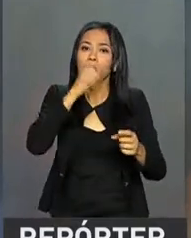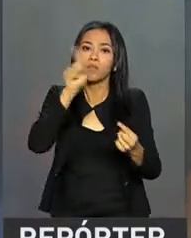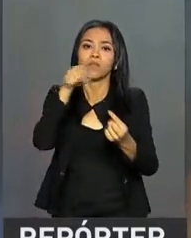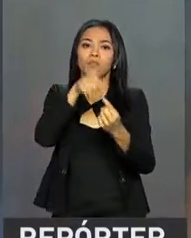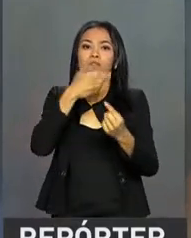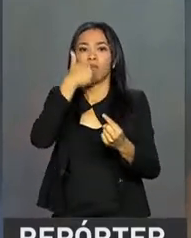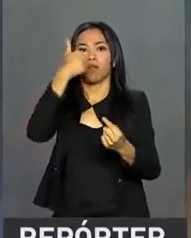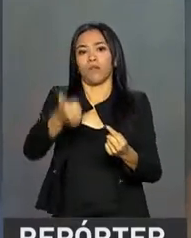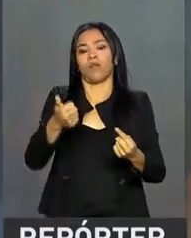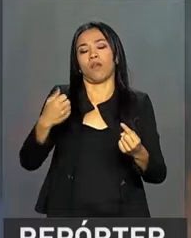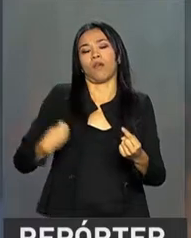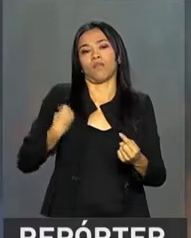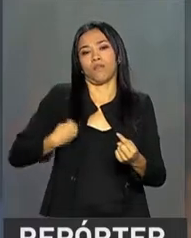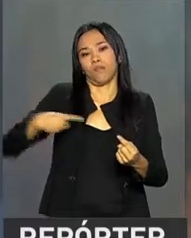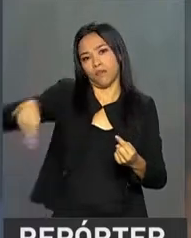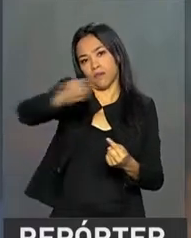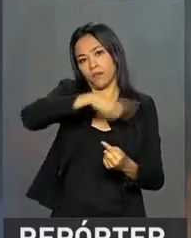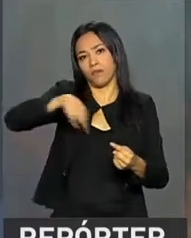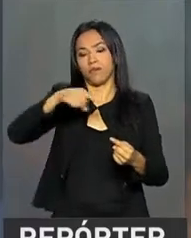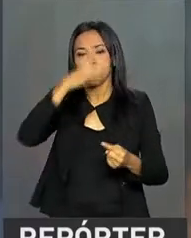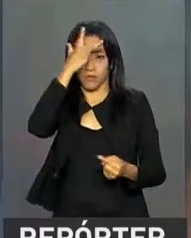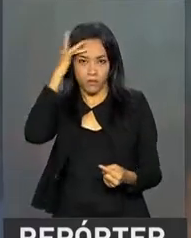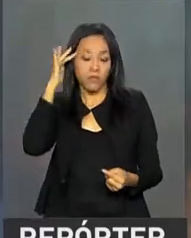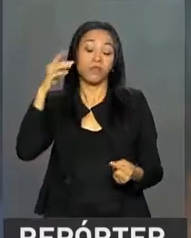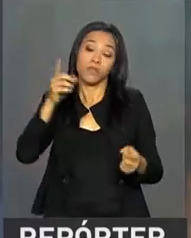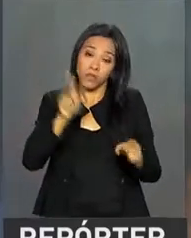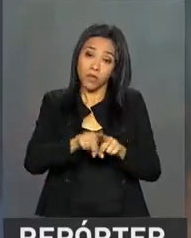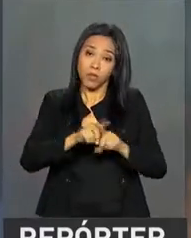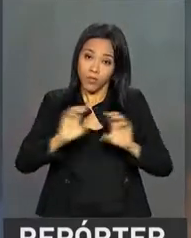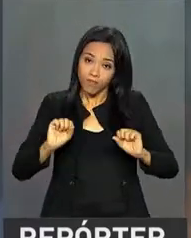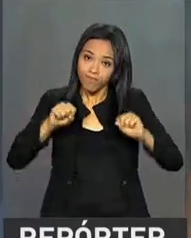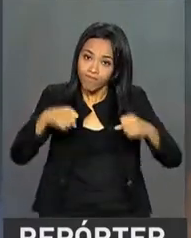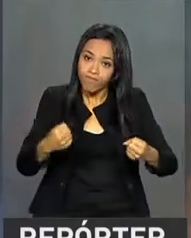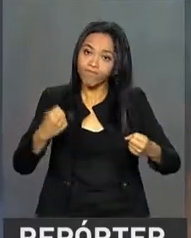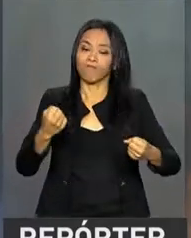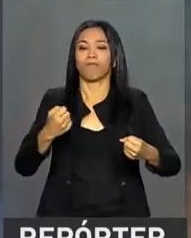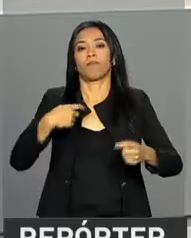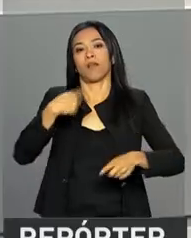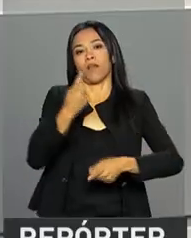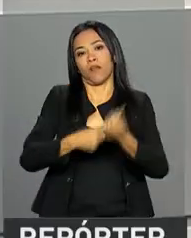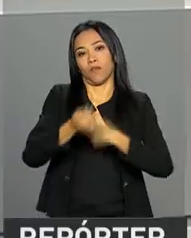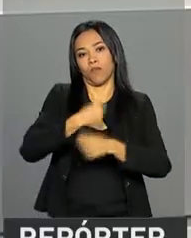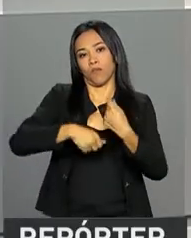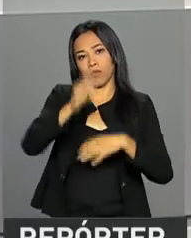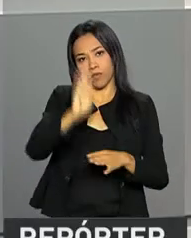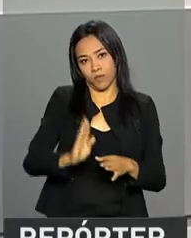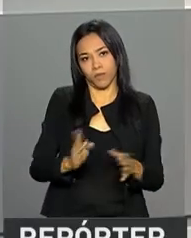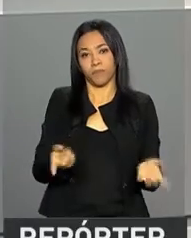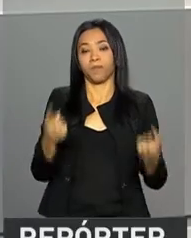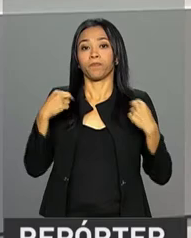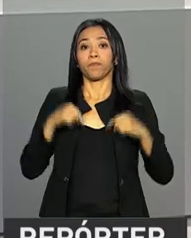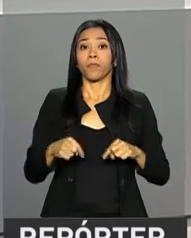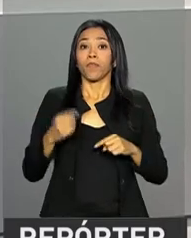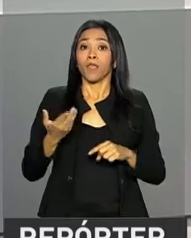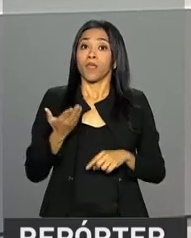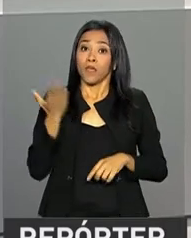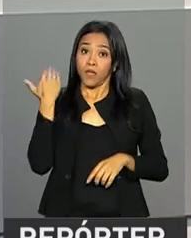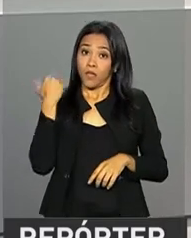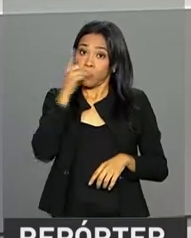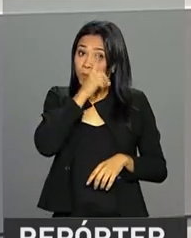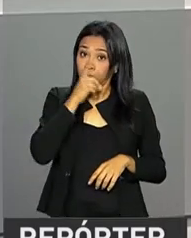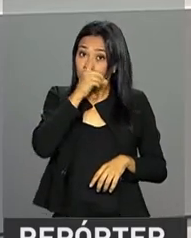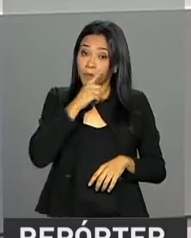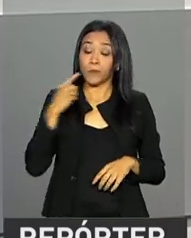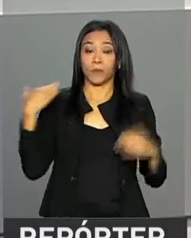a qualidade de vida das pessoas e ajudar a retomada do crescimento da economia do brasil neste domingo aeronáutica foi